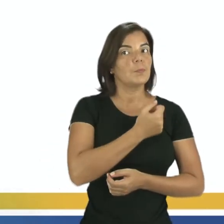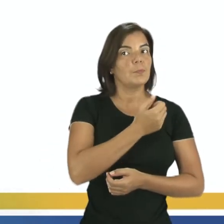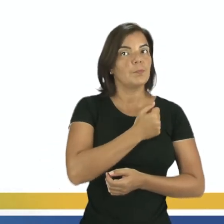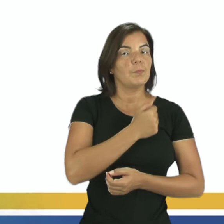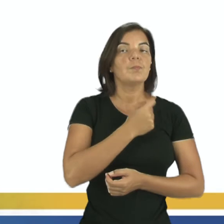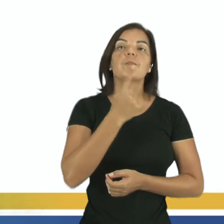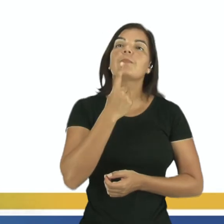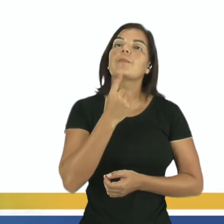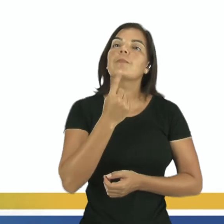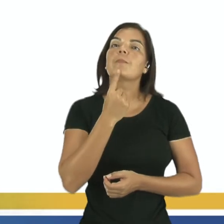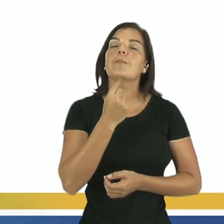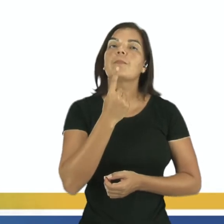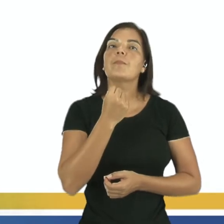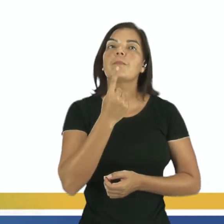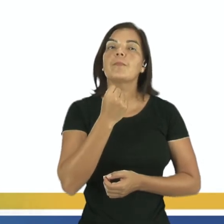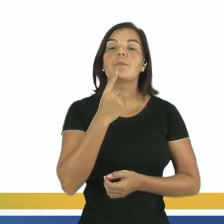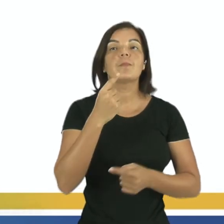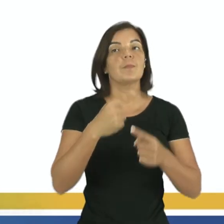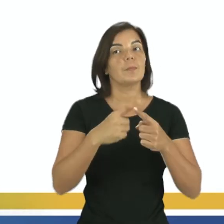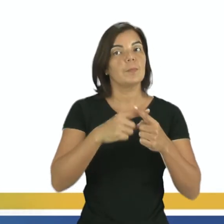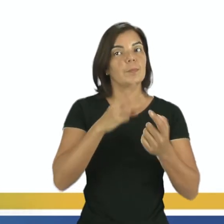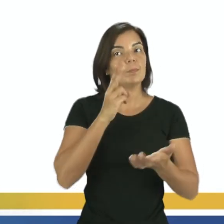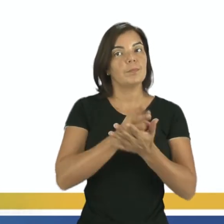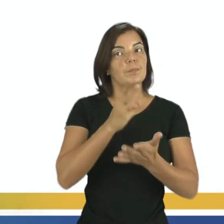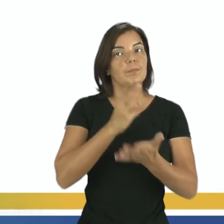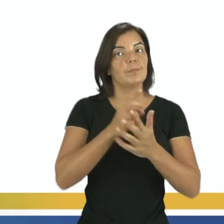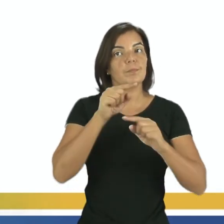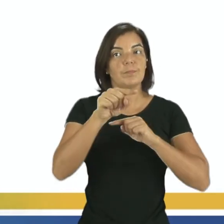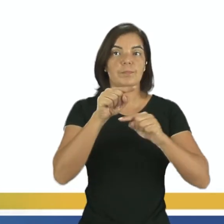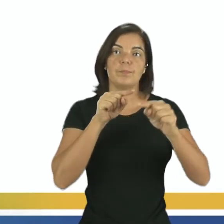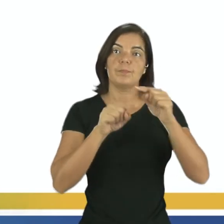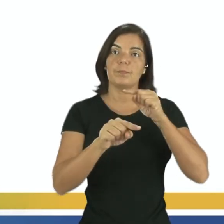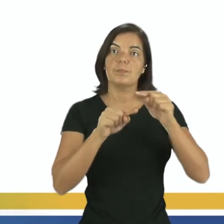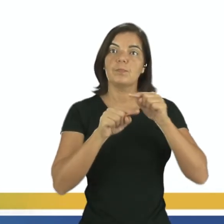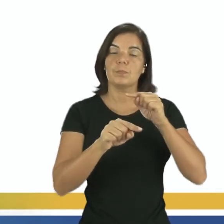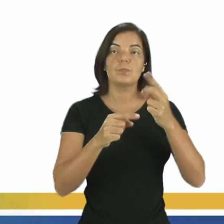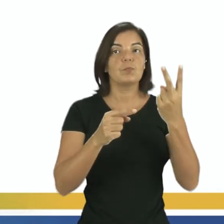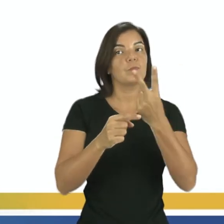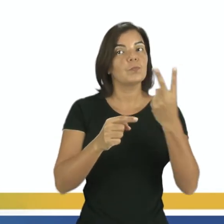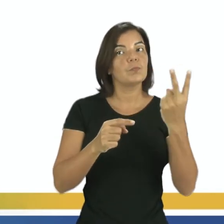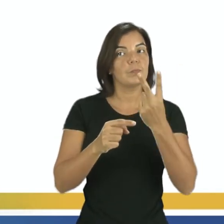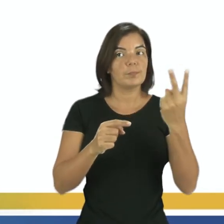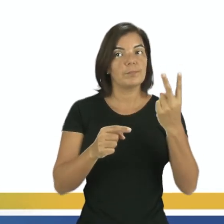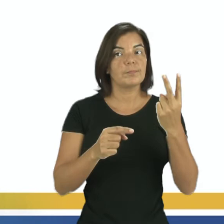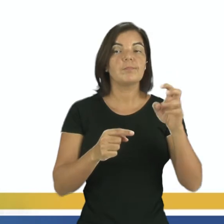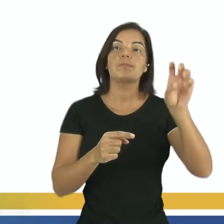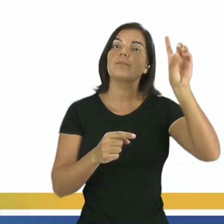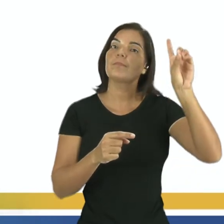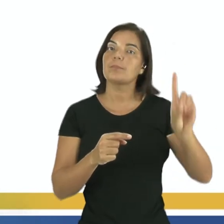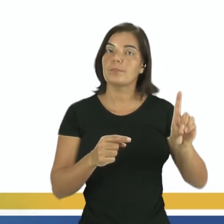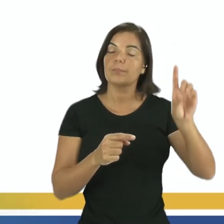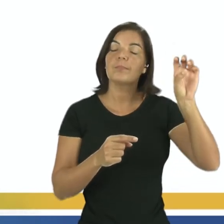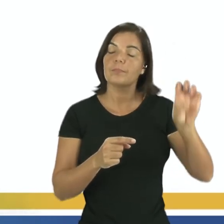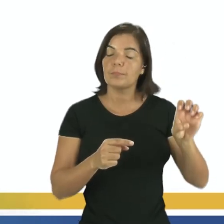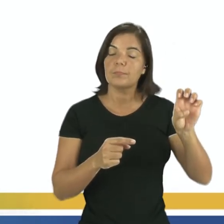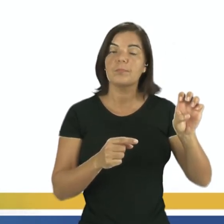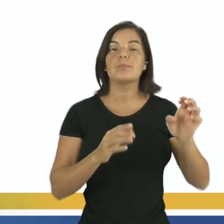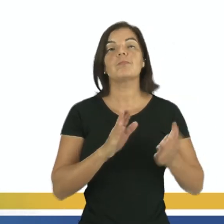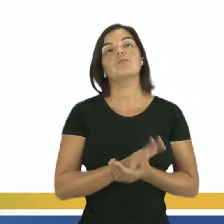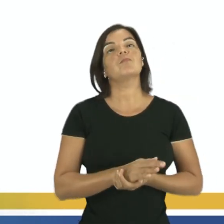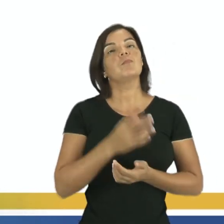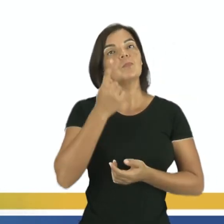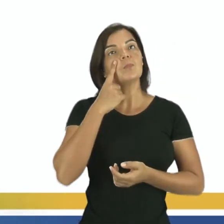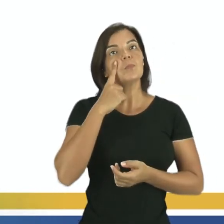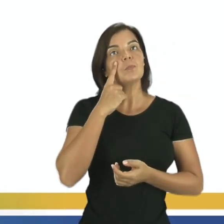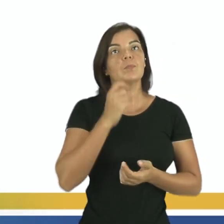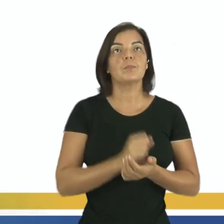estão em vermelho é porque eles sempre estão dividindo ao mesmo tempo os números que estão à esquerda, perdão. Então veja,